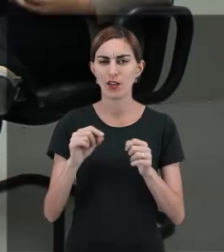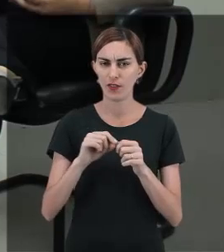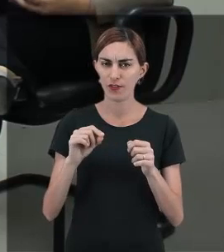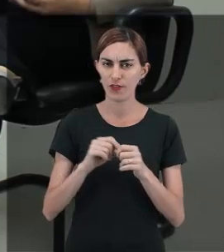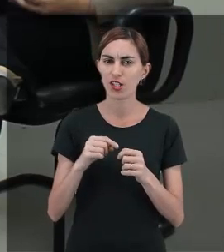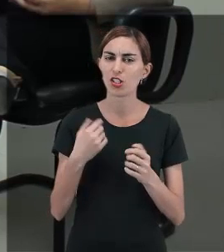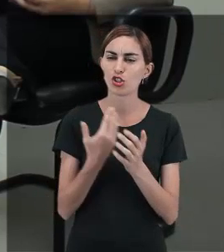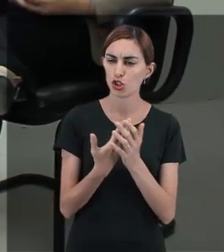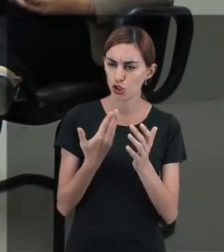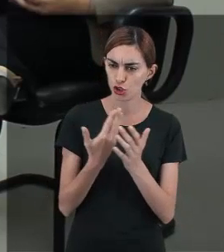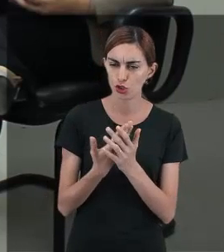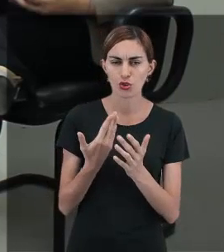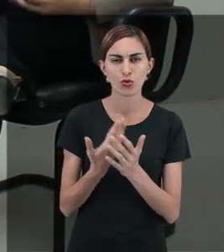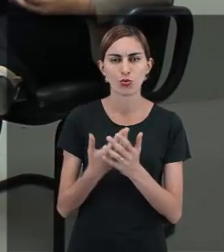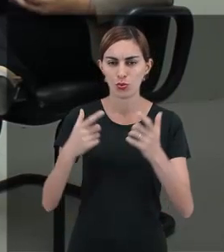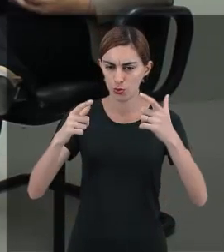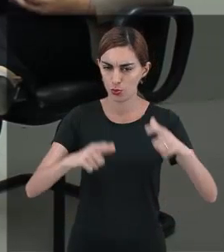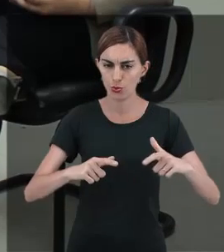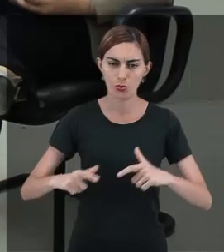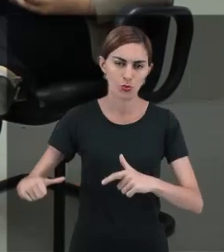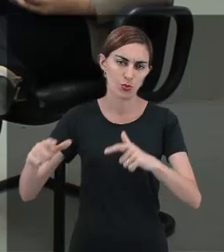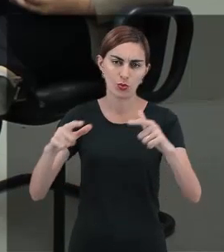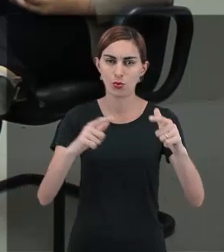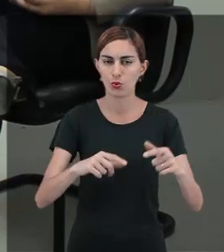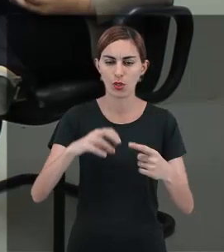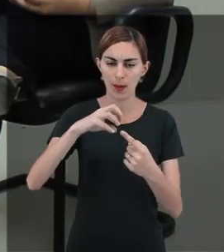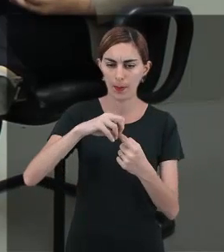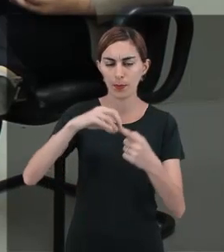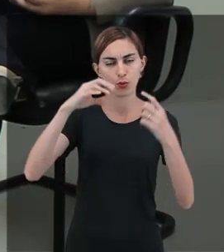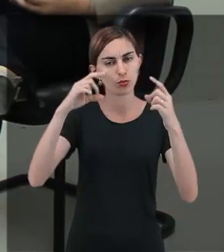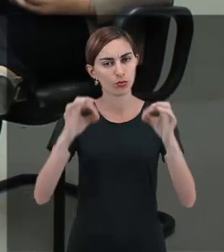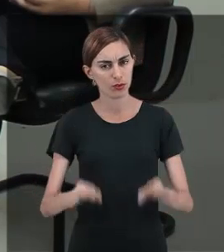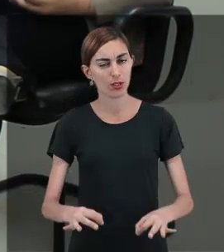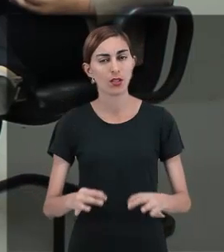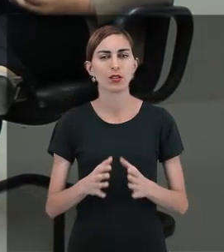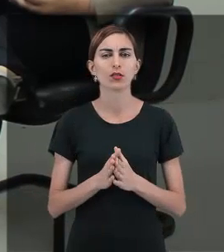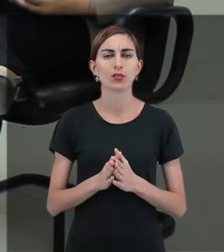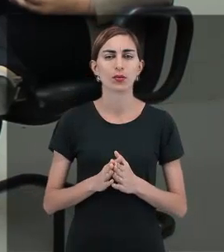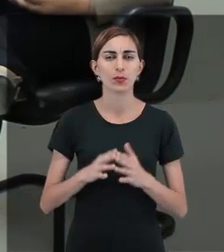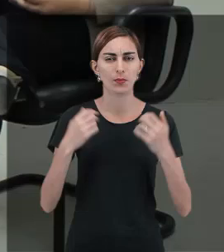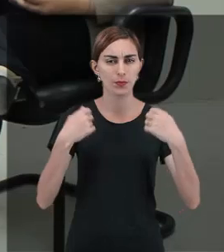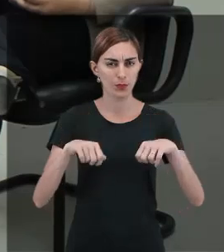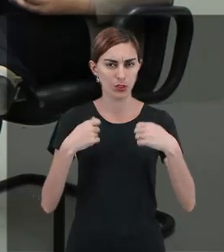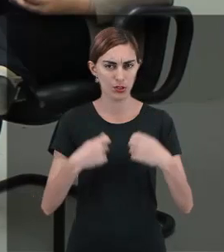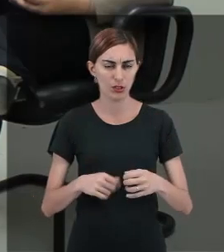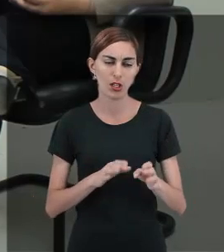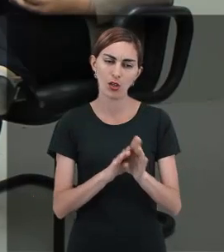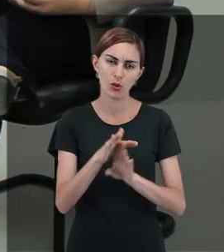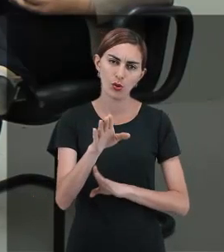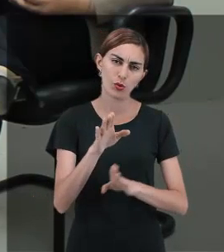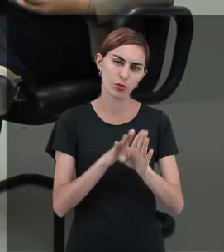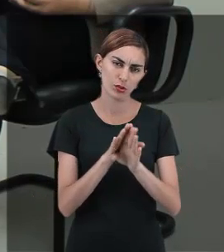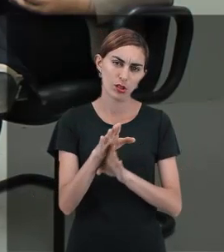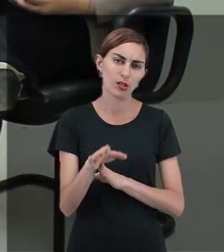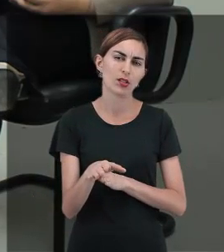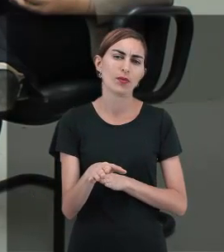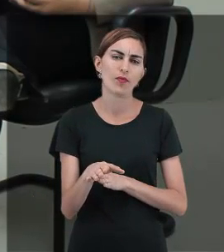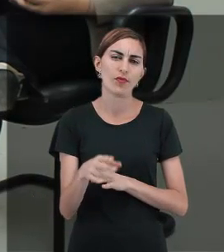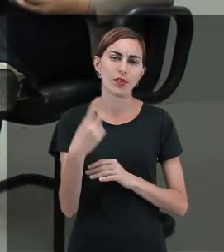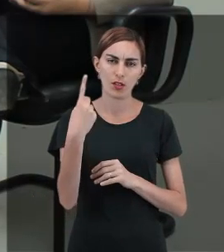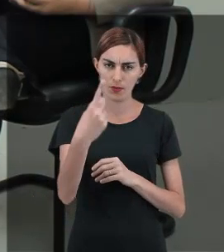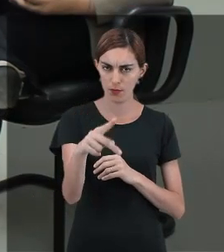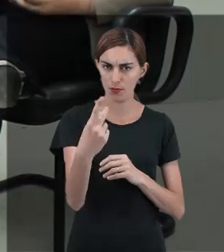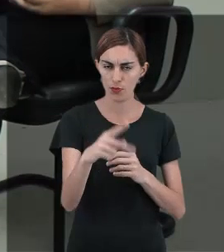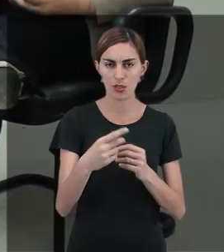estudo de vocação do local, do ponto adequado para abrir o negócio dele. O que a gente pode aconselhar é que para que você abra